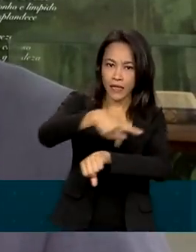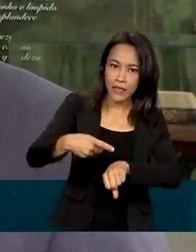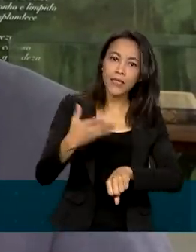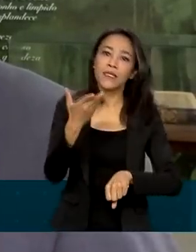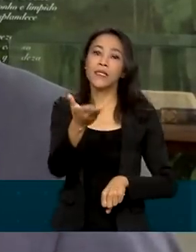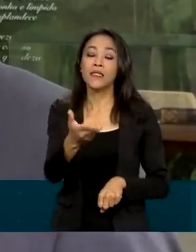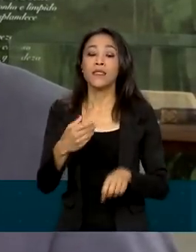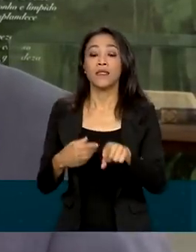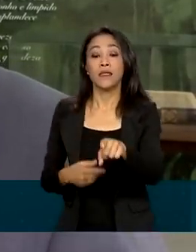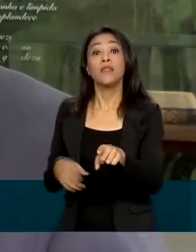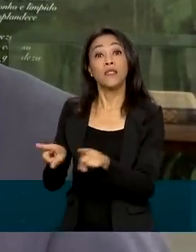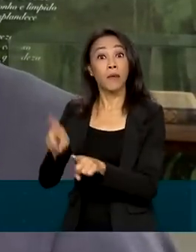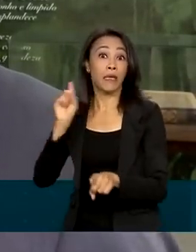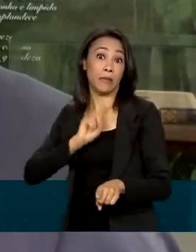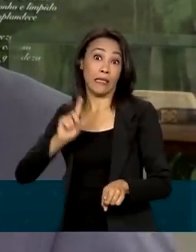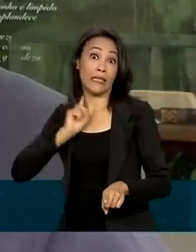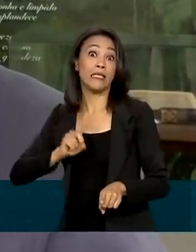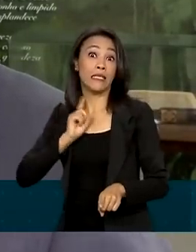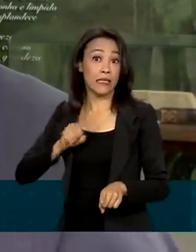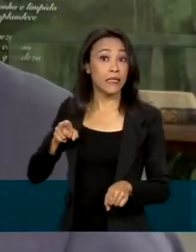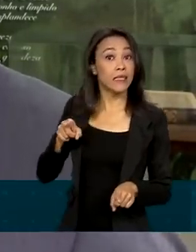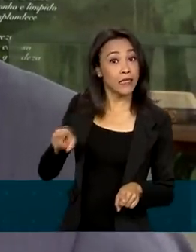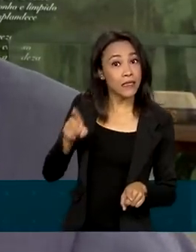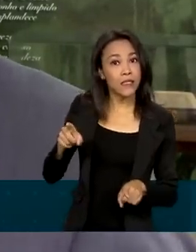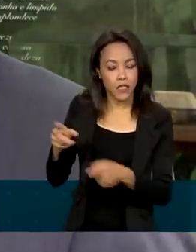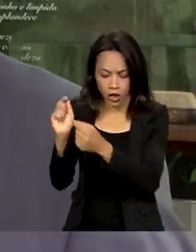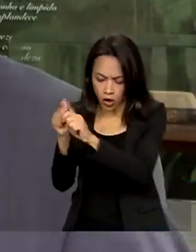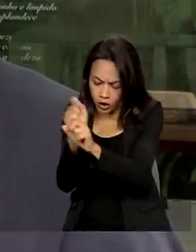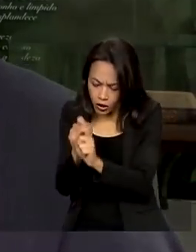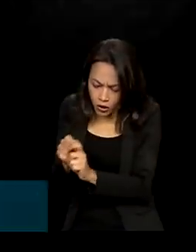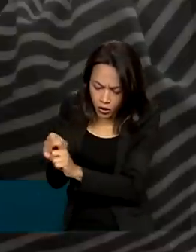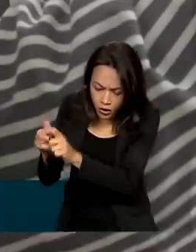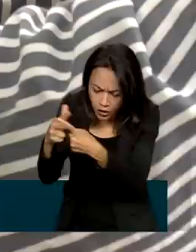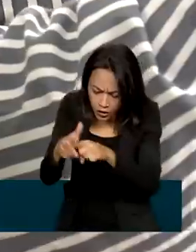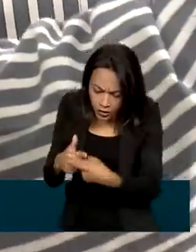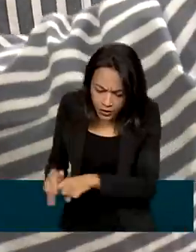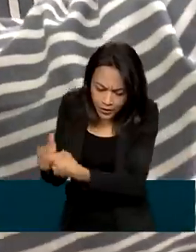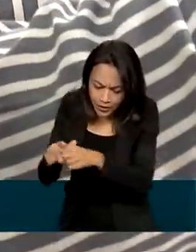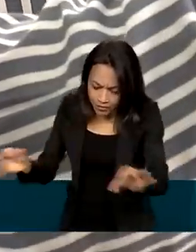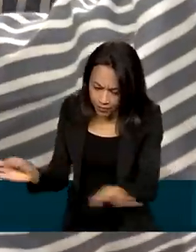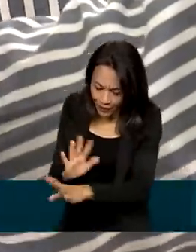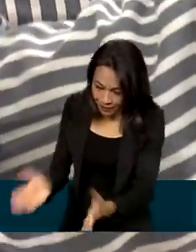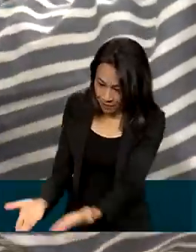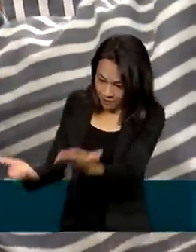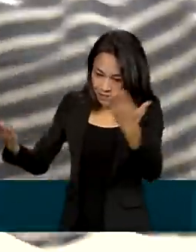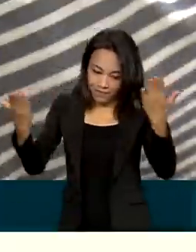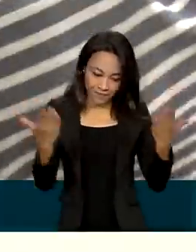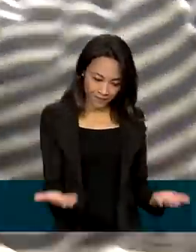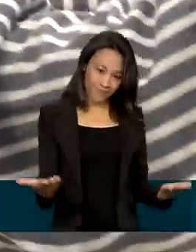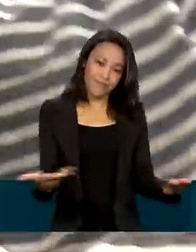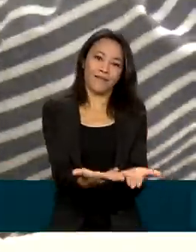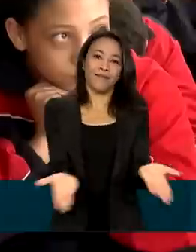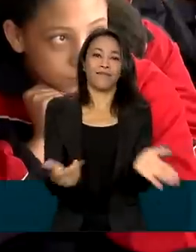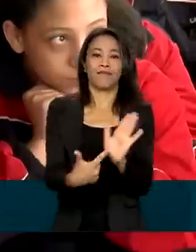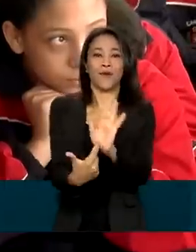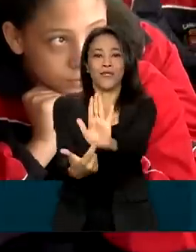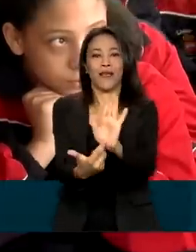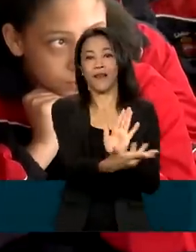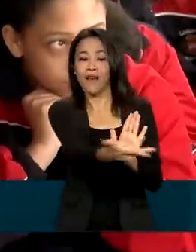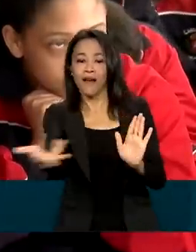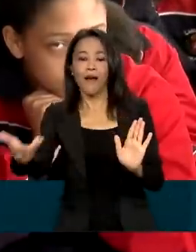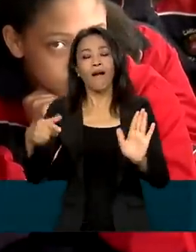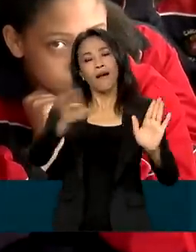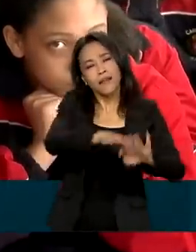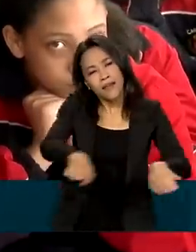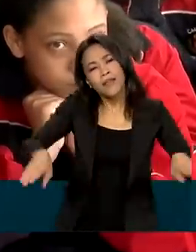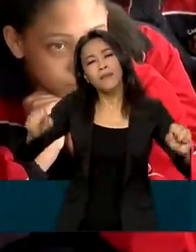que é o estado que melhor faz restauro nesse país e que está no mundo restauramos e trouxemos para essa exposição Então as crianças podem esperar